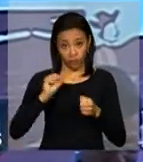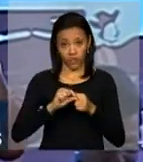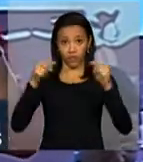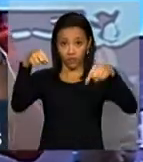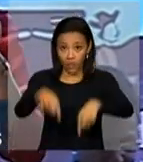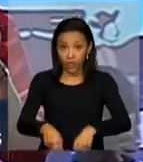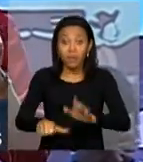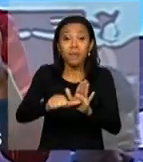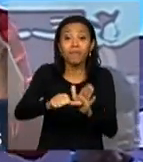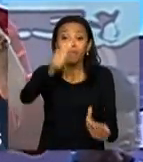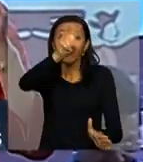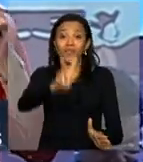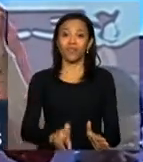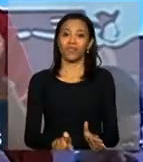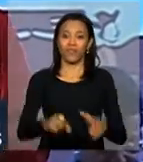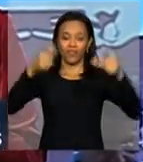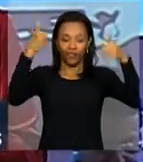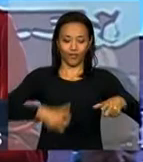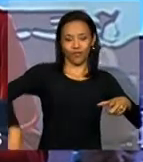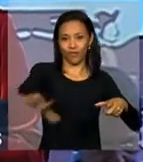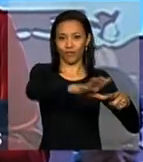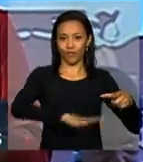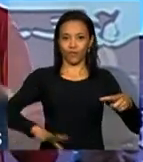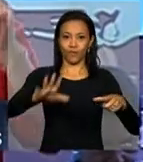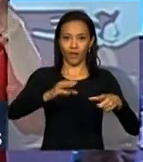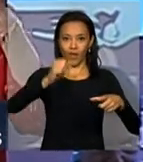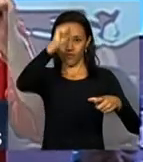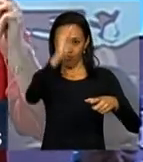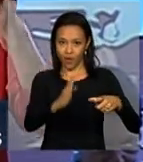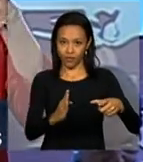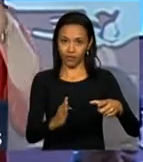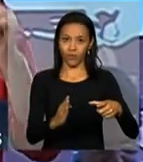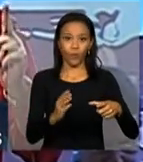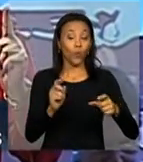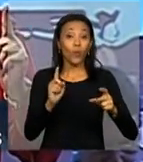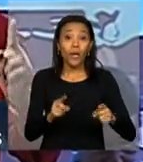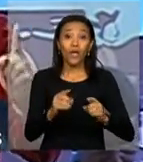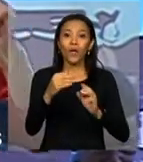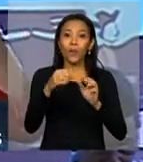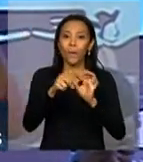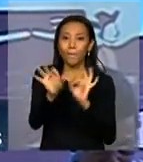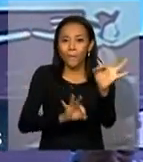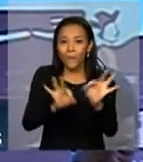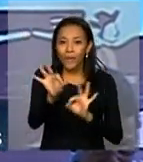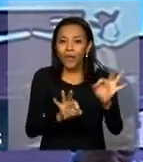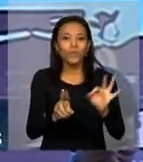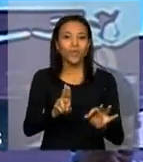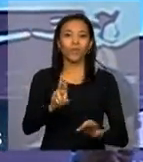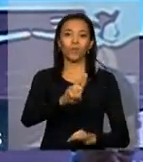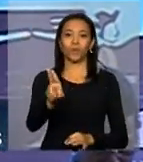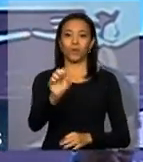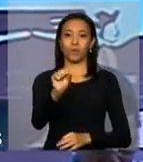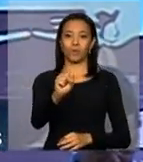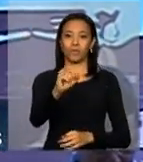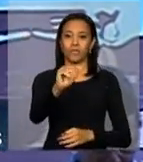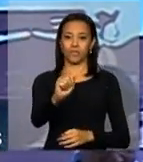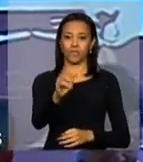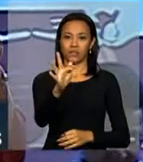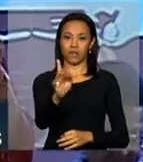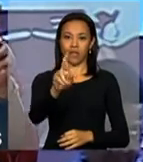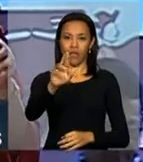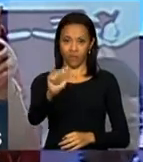pela primeira vez numa região do Brasil, um plano safra para o semiárido.